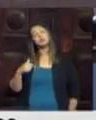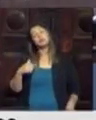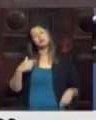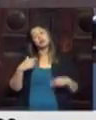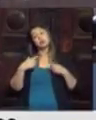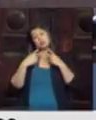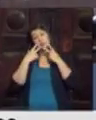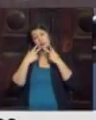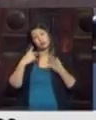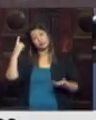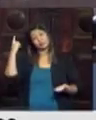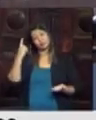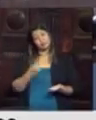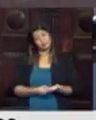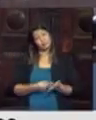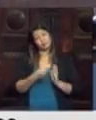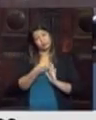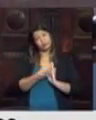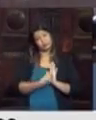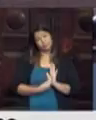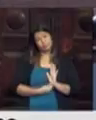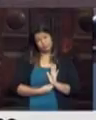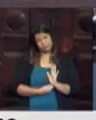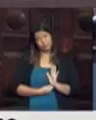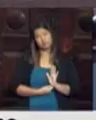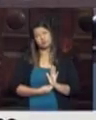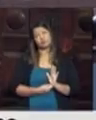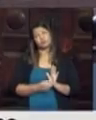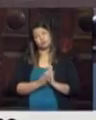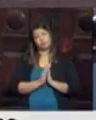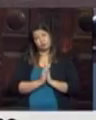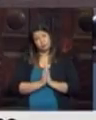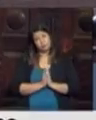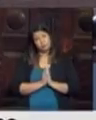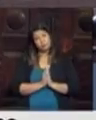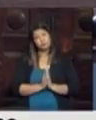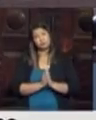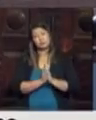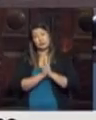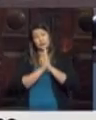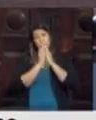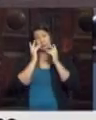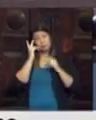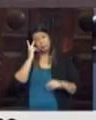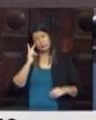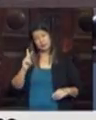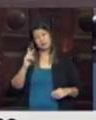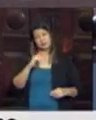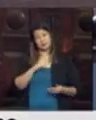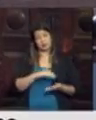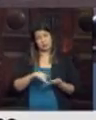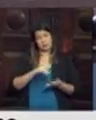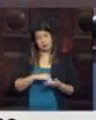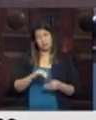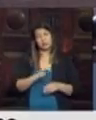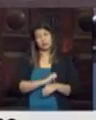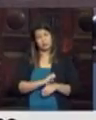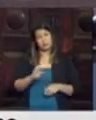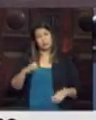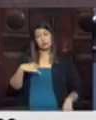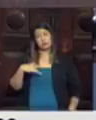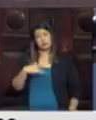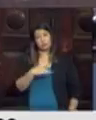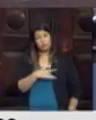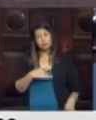fazendo esse registro, deixar este apelo para que a Secretaria Estadual de Saúde, as